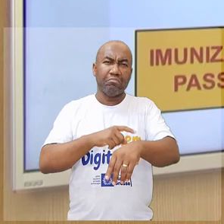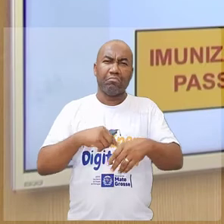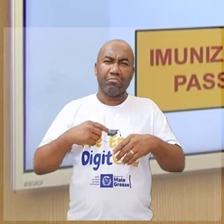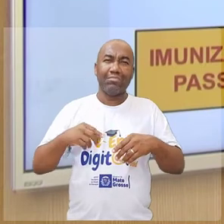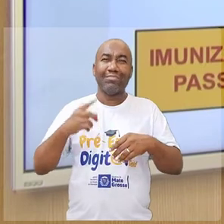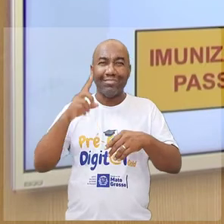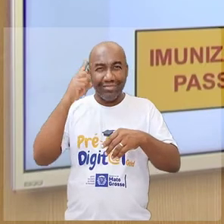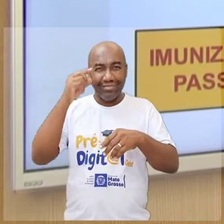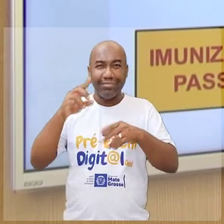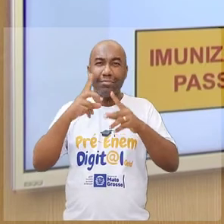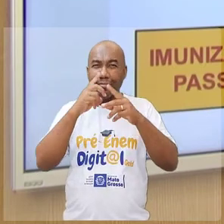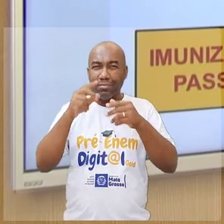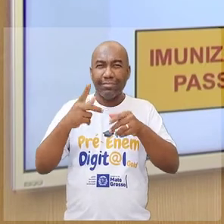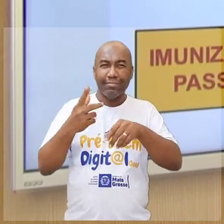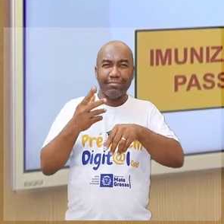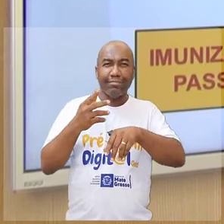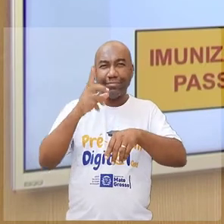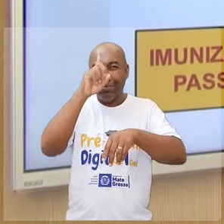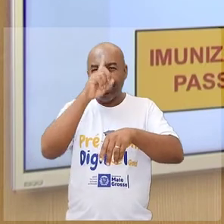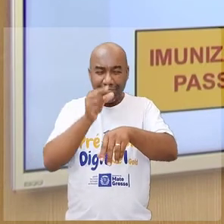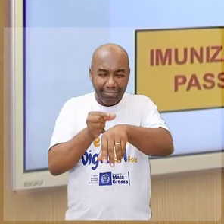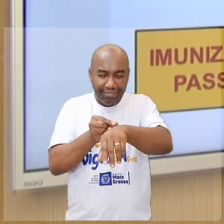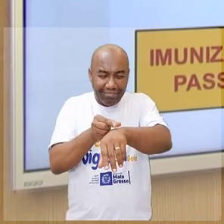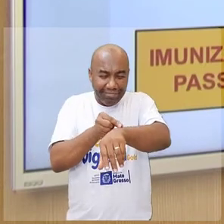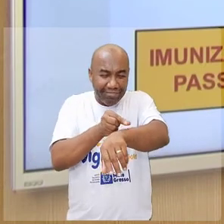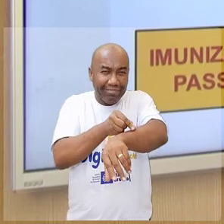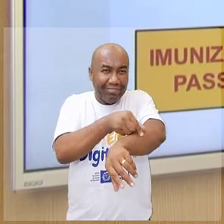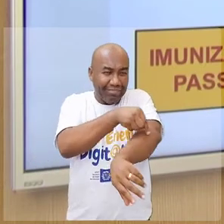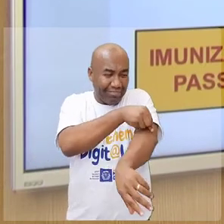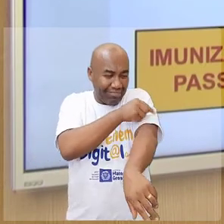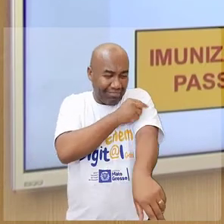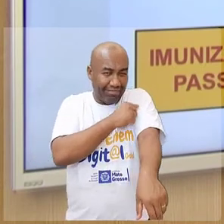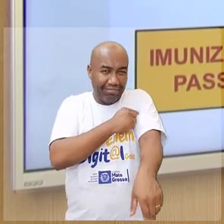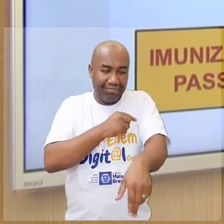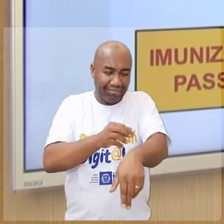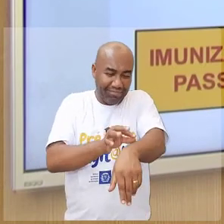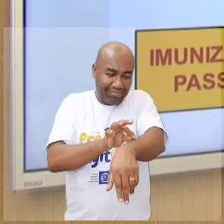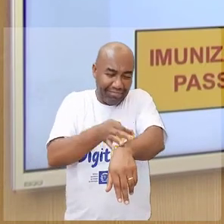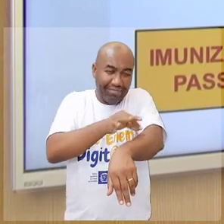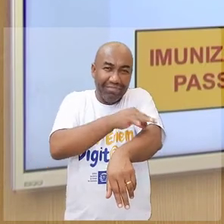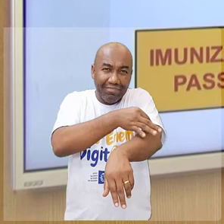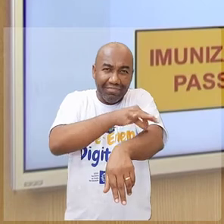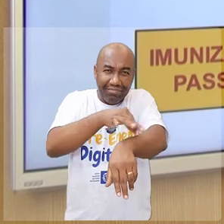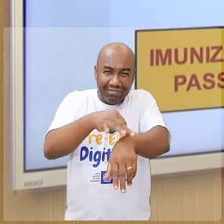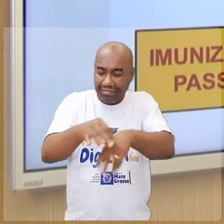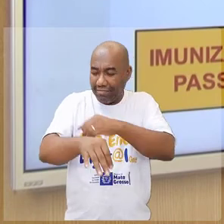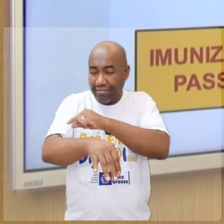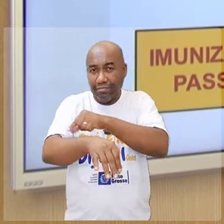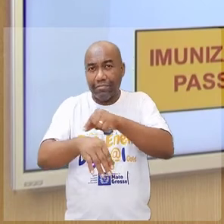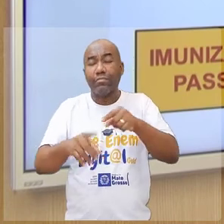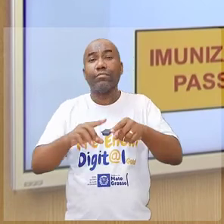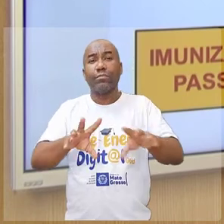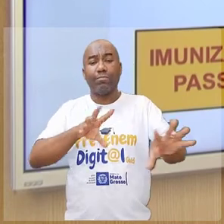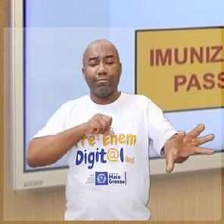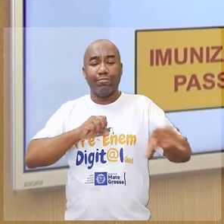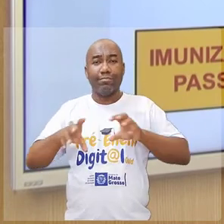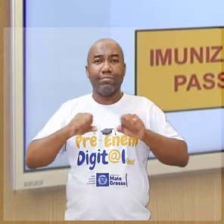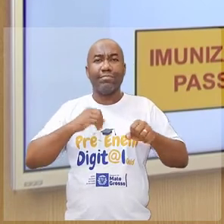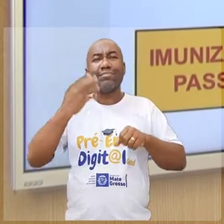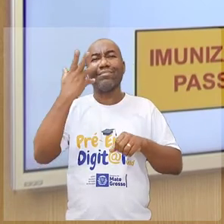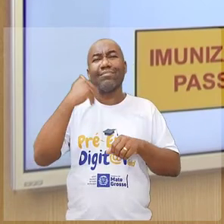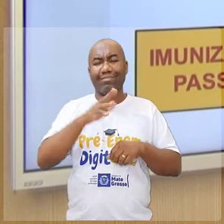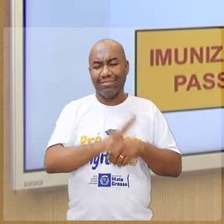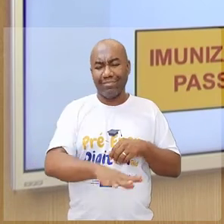a catapora é uma virose que nós normalmente pegamos quando somos